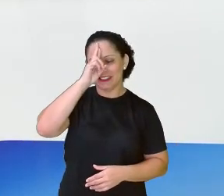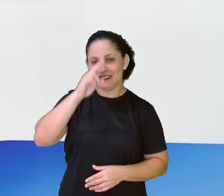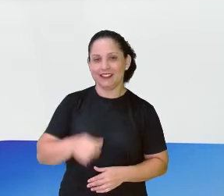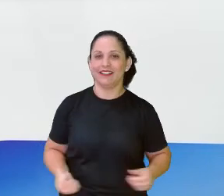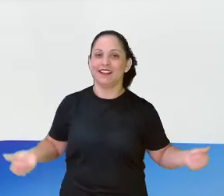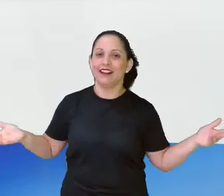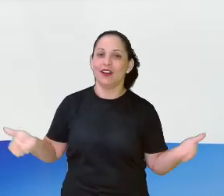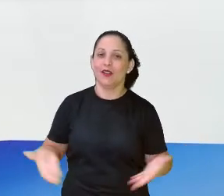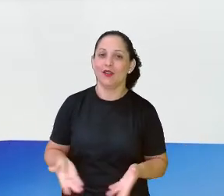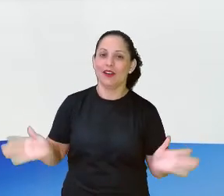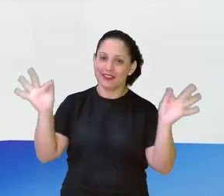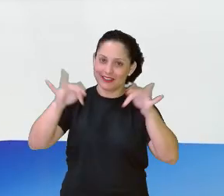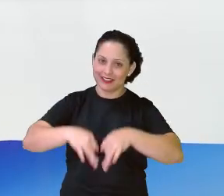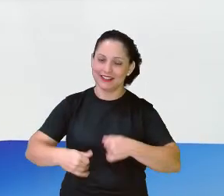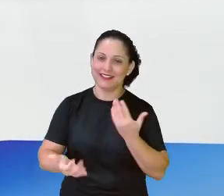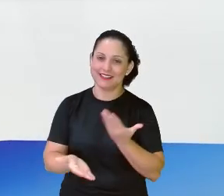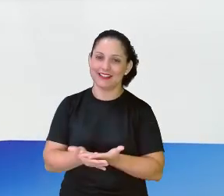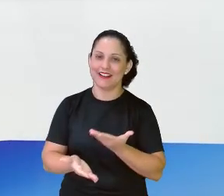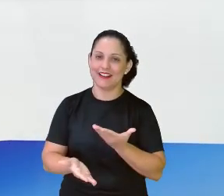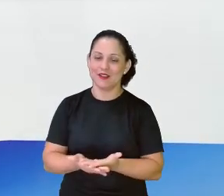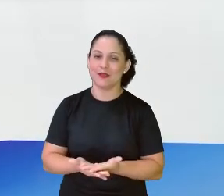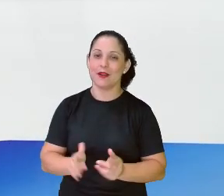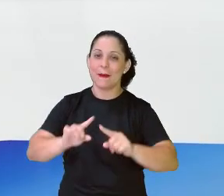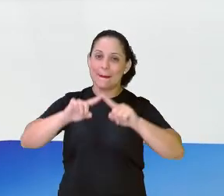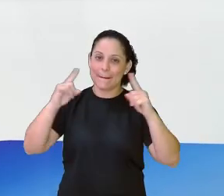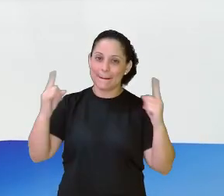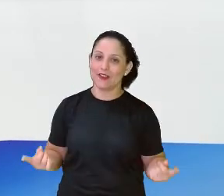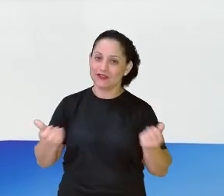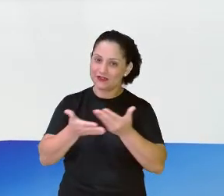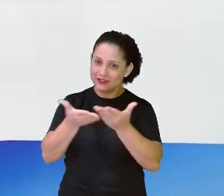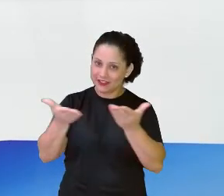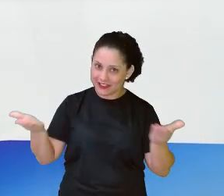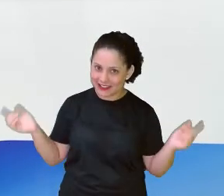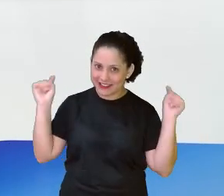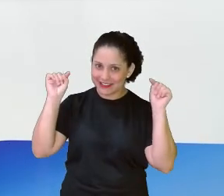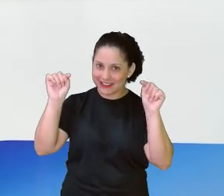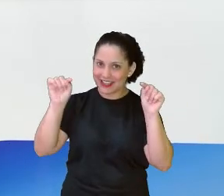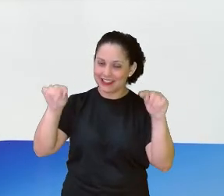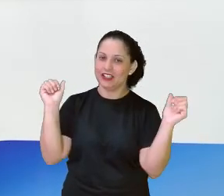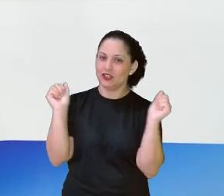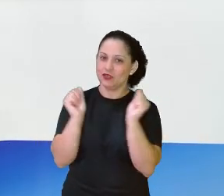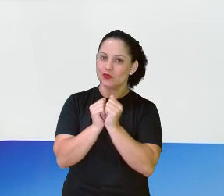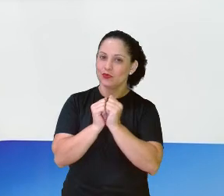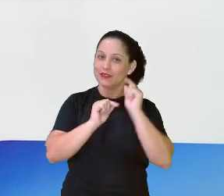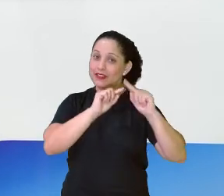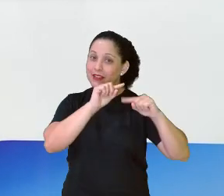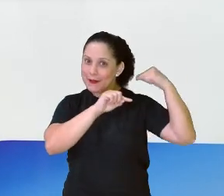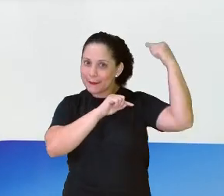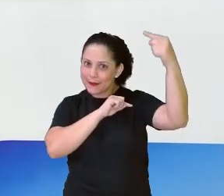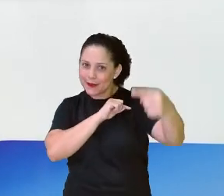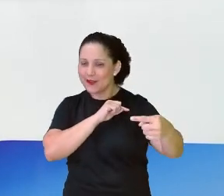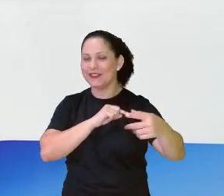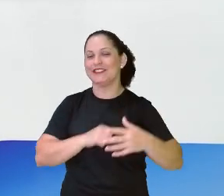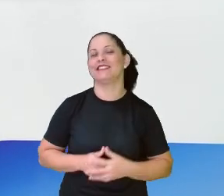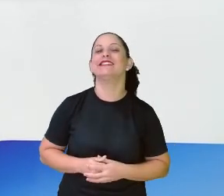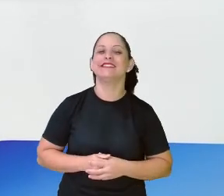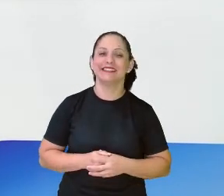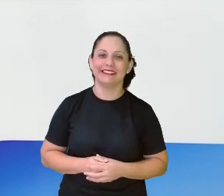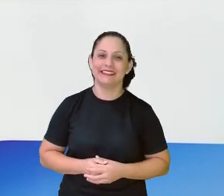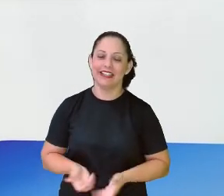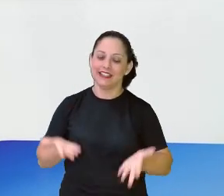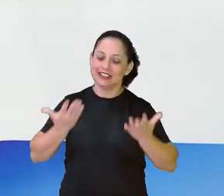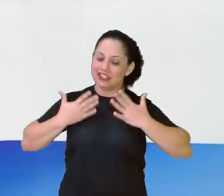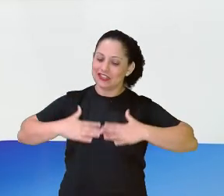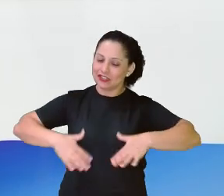eu vou ter que encerrar a aula por aqui. Mas eu espero que vocês estejam comigo numa próxima oportunidade. E a gente vai dar